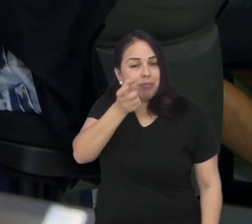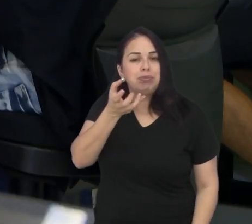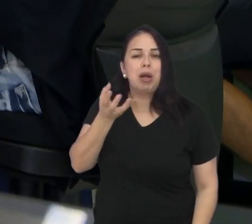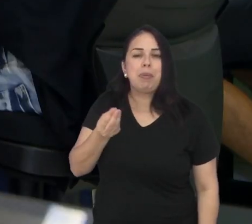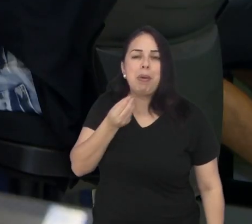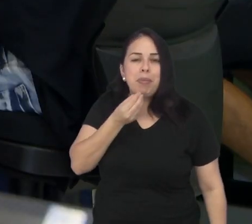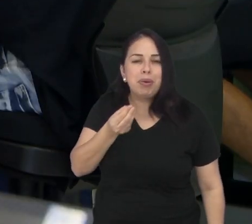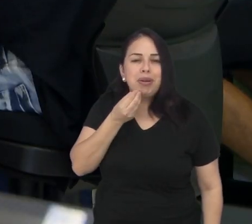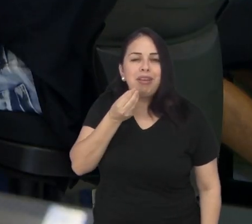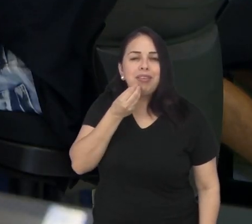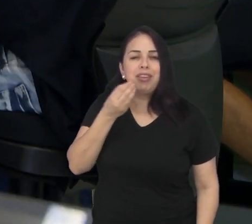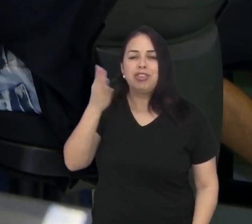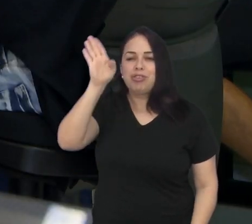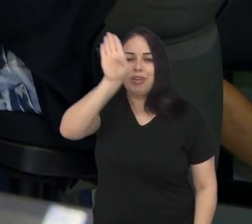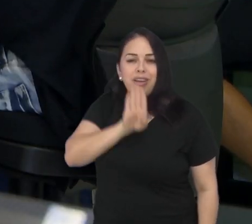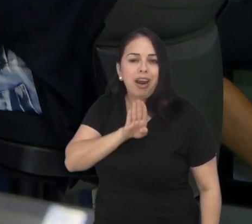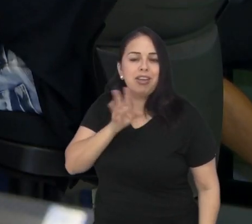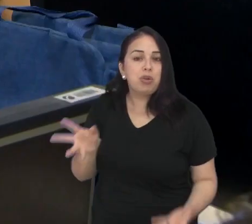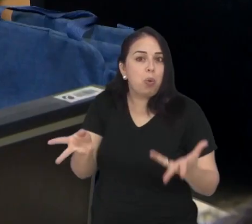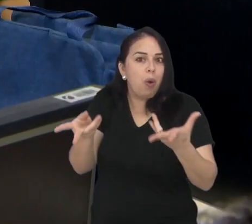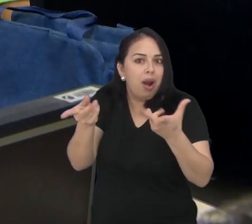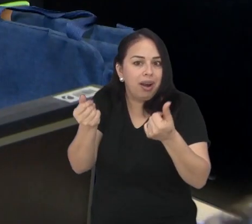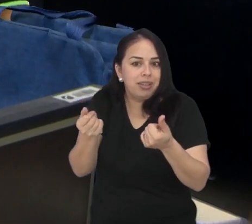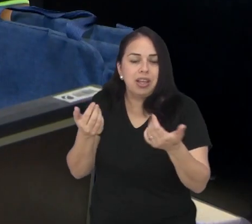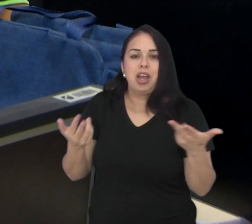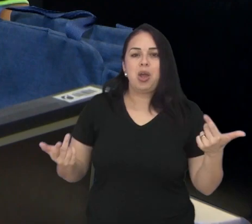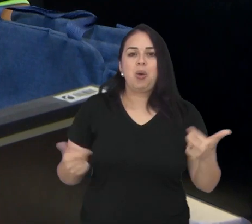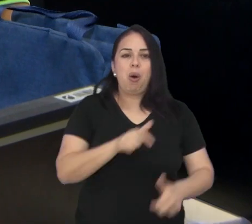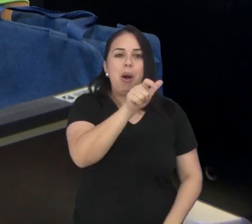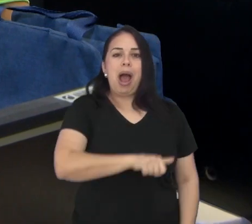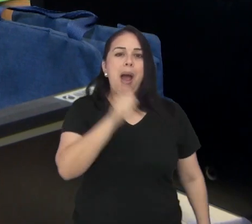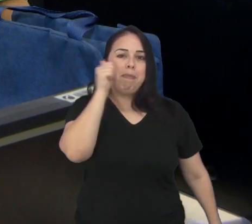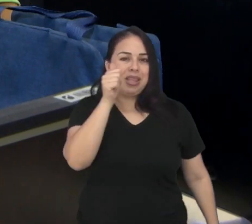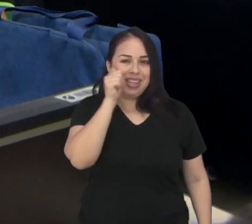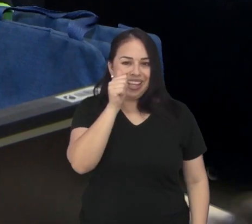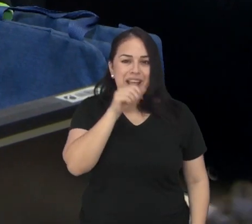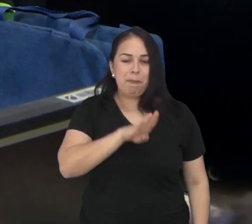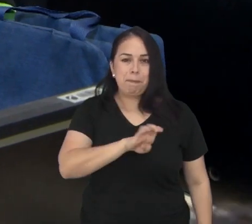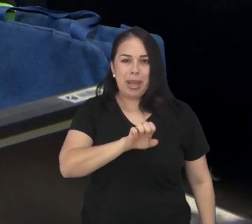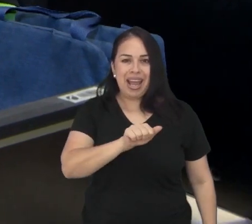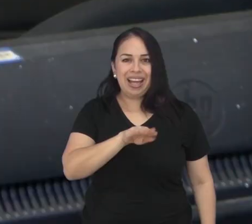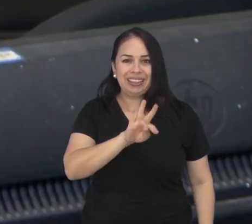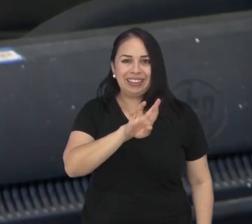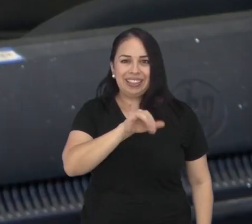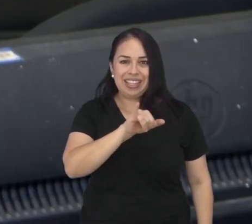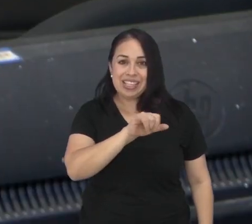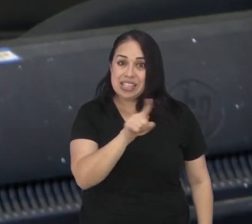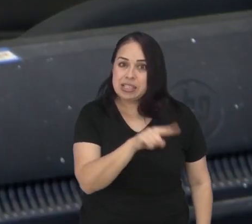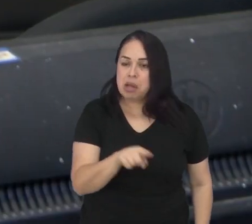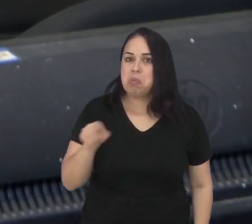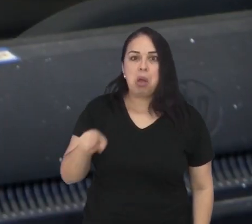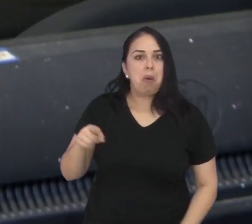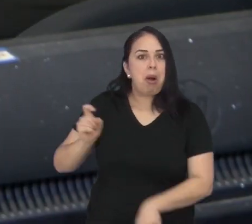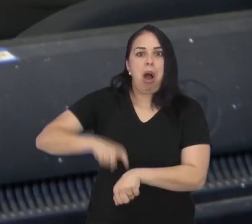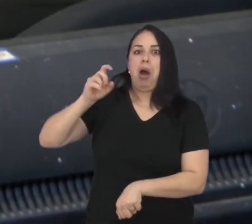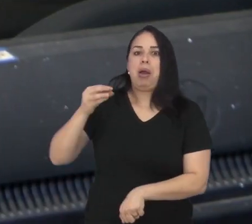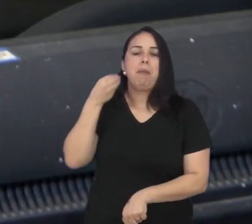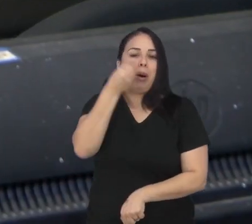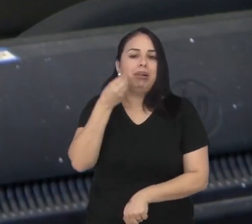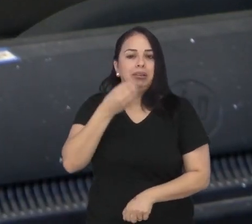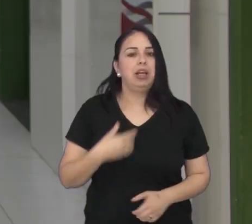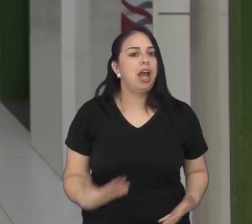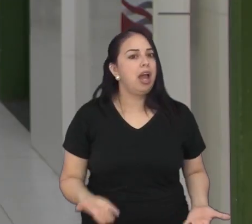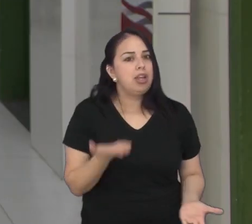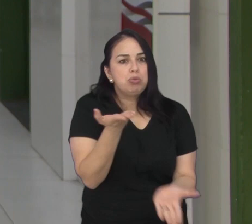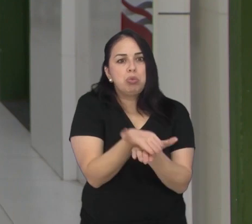uma oportunidade de qualificação gratuita e de qualidade, assim como a Beatriz, que conhecemos no início da reportagem, essa pode ser a